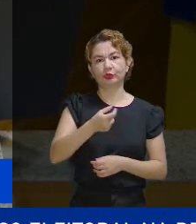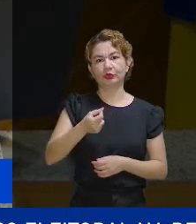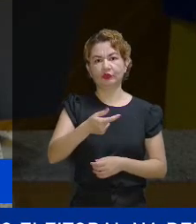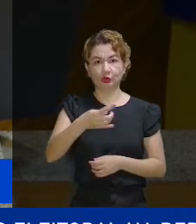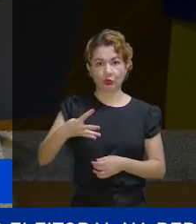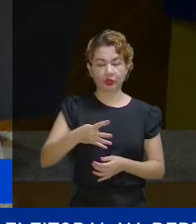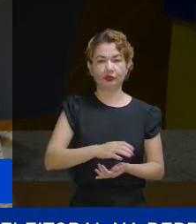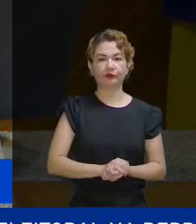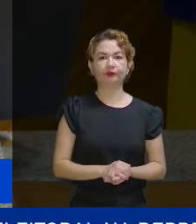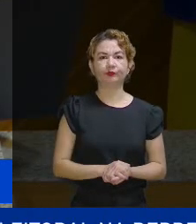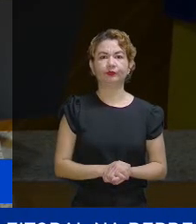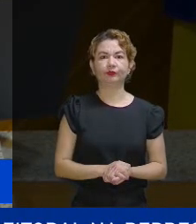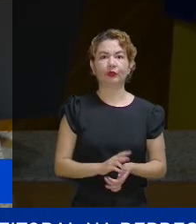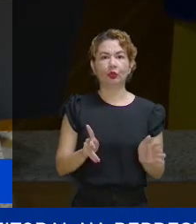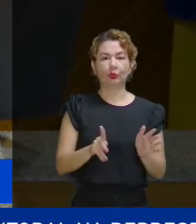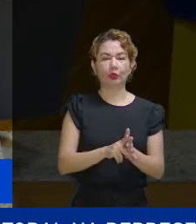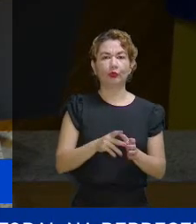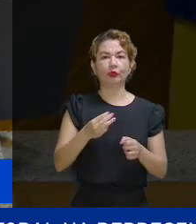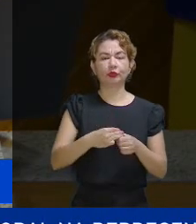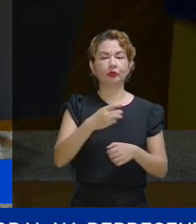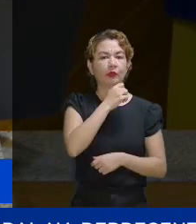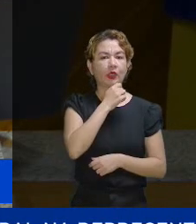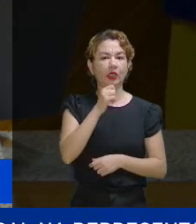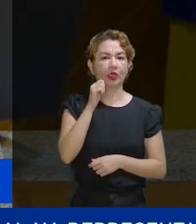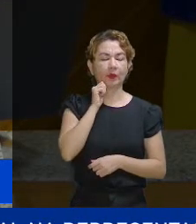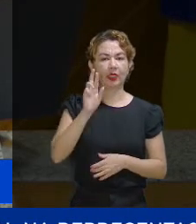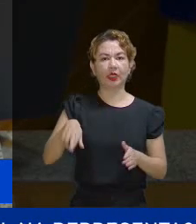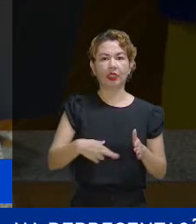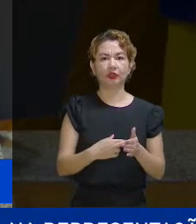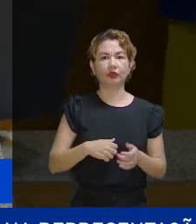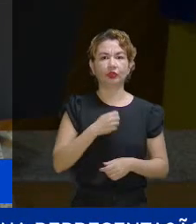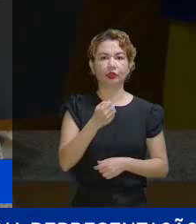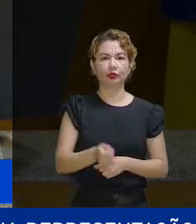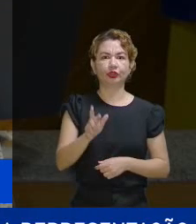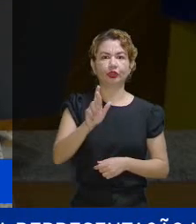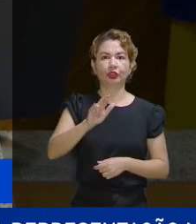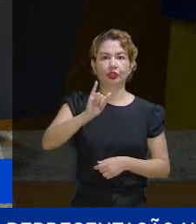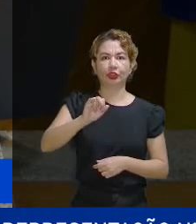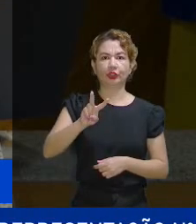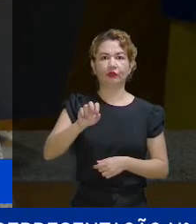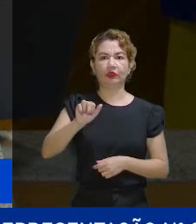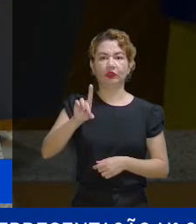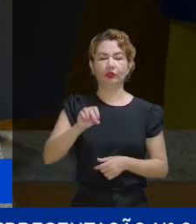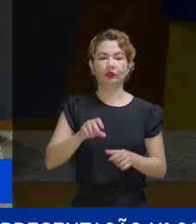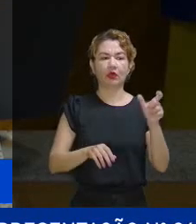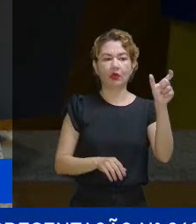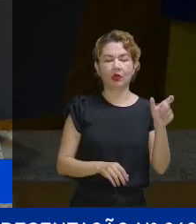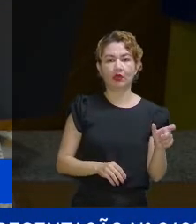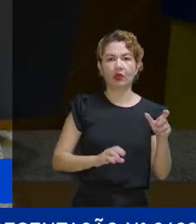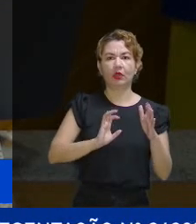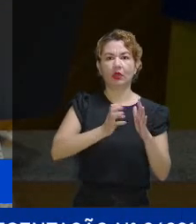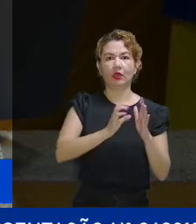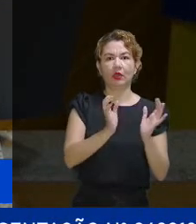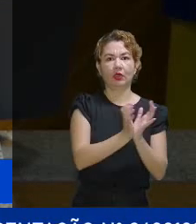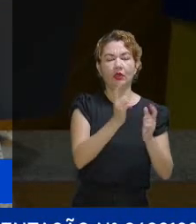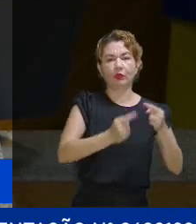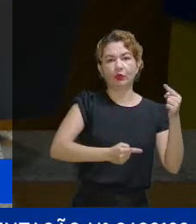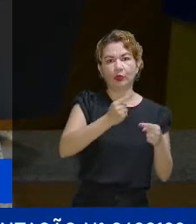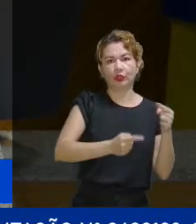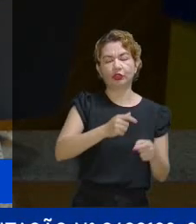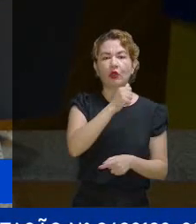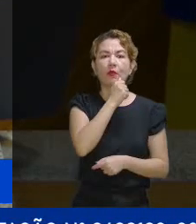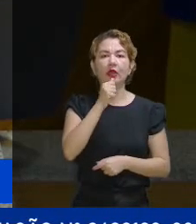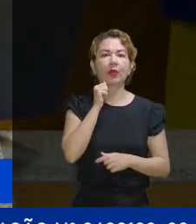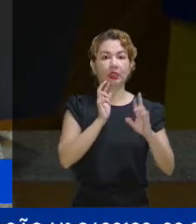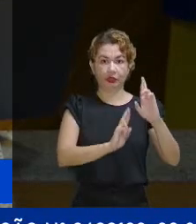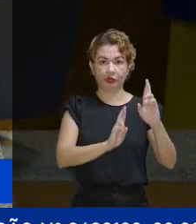622.4. É de Macapá, o relator é o juiz Rivaldo Valente, recorrente é Coligação Macapá da